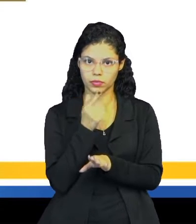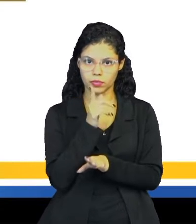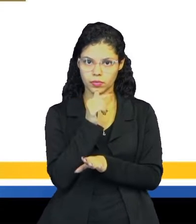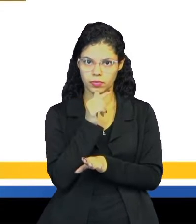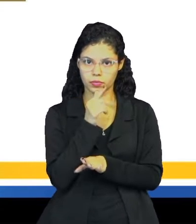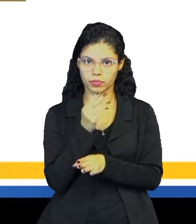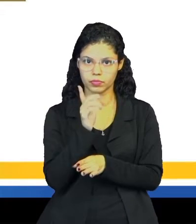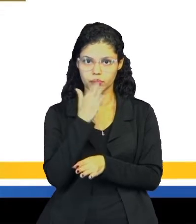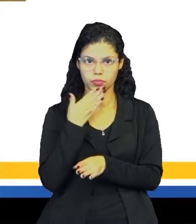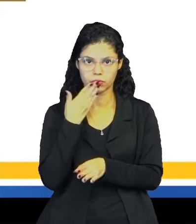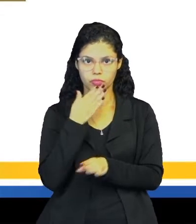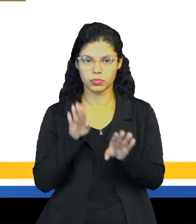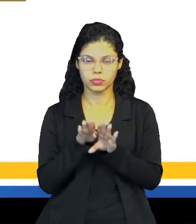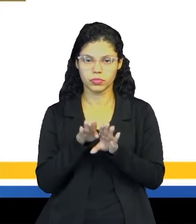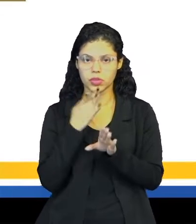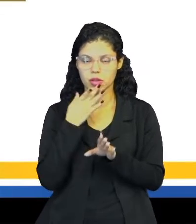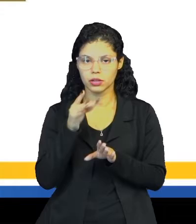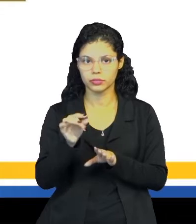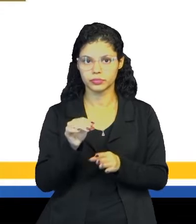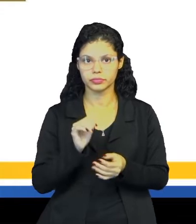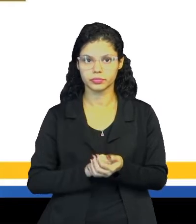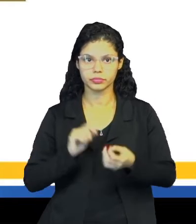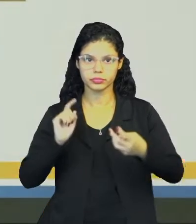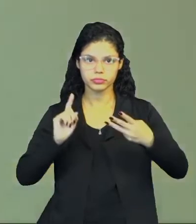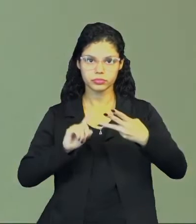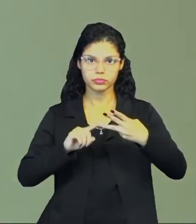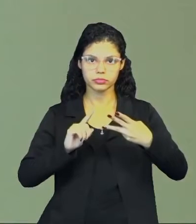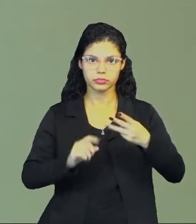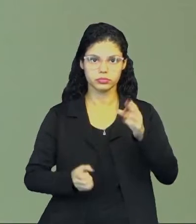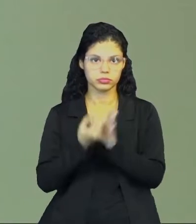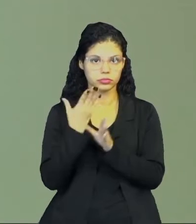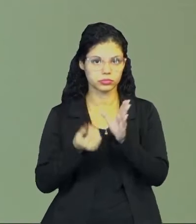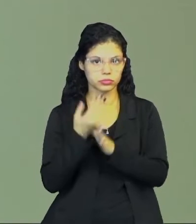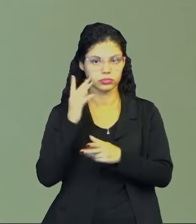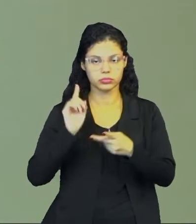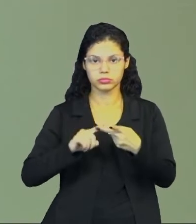salgada. E as clorófitas, elas são as principais